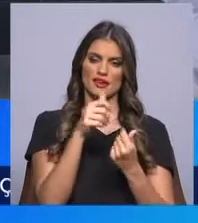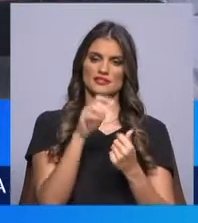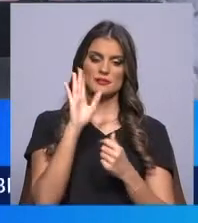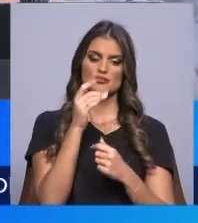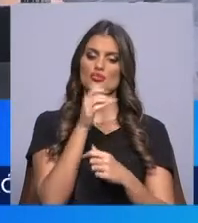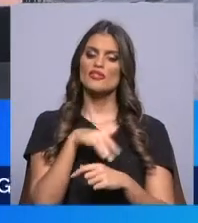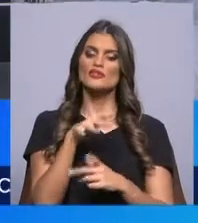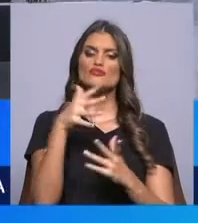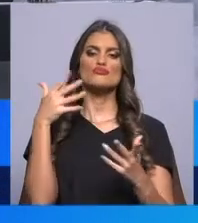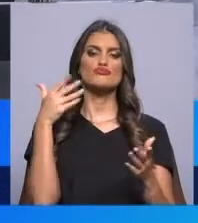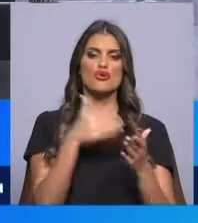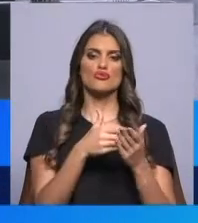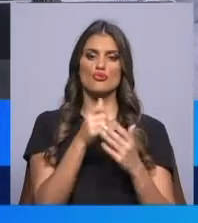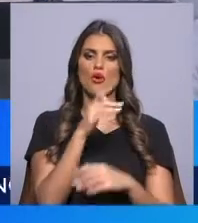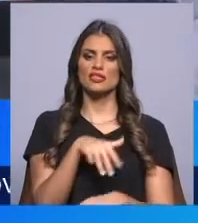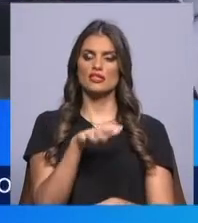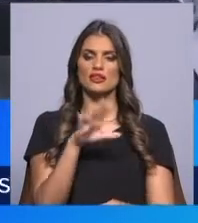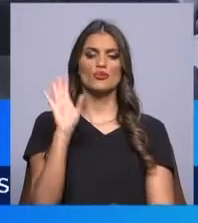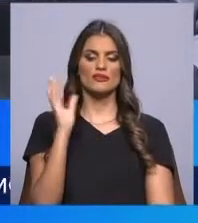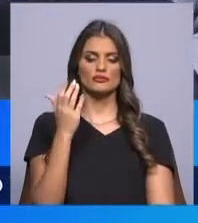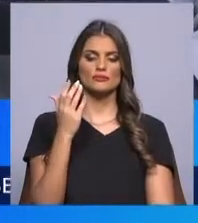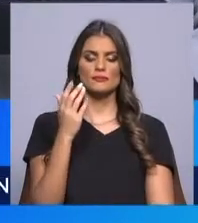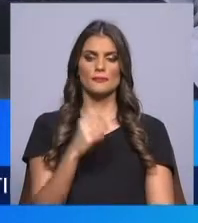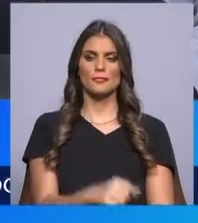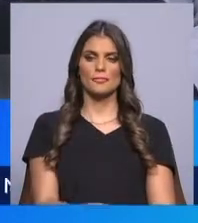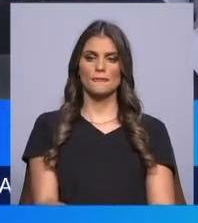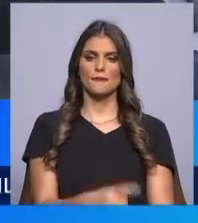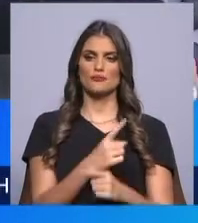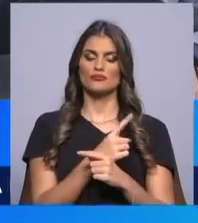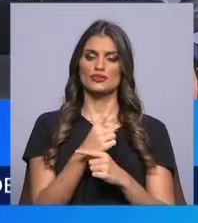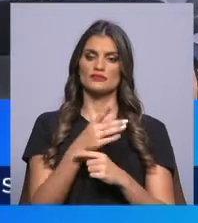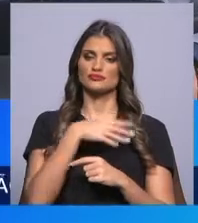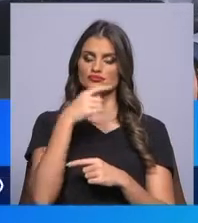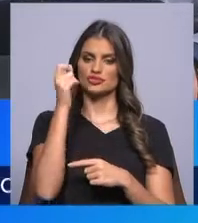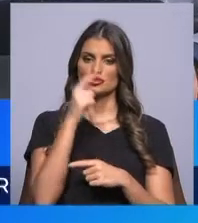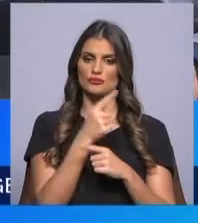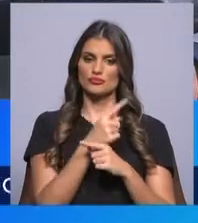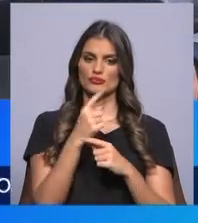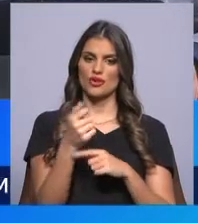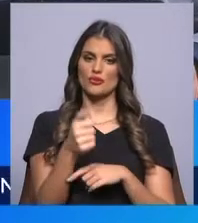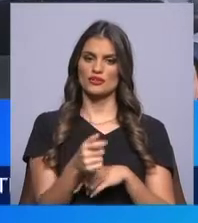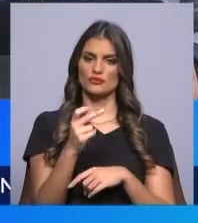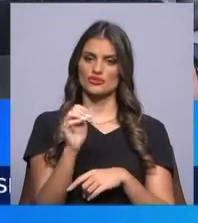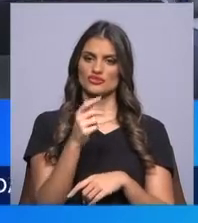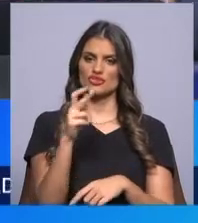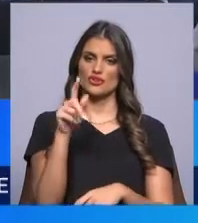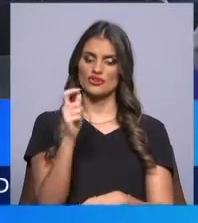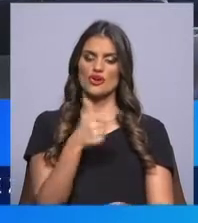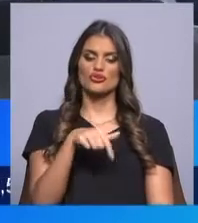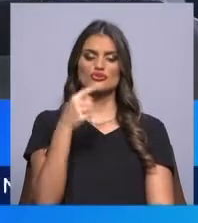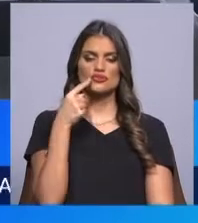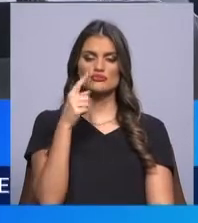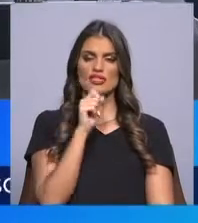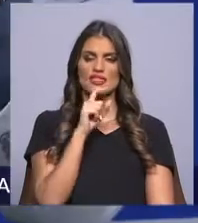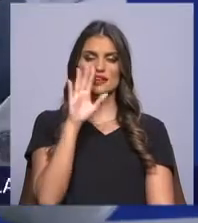que ia cair e quando. Ora, porquê é que eu trago esta história? Porque é apenas o 5º asteroide que nós conhecemos que